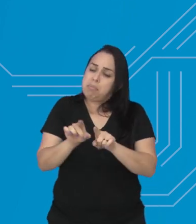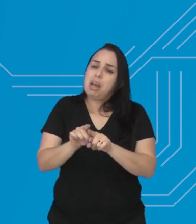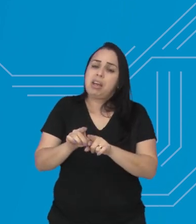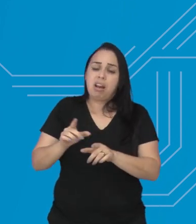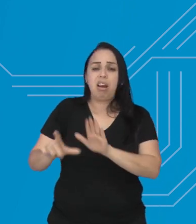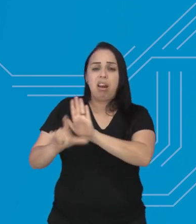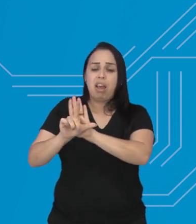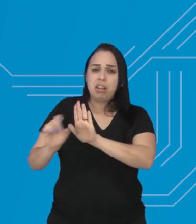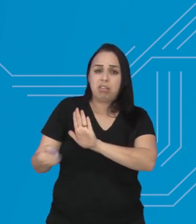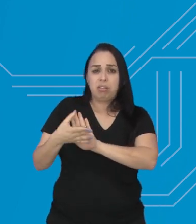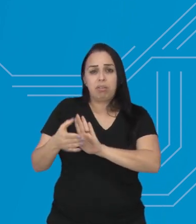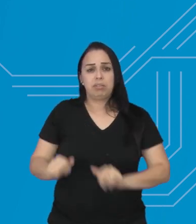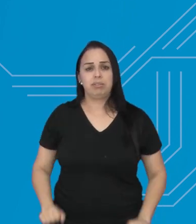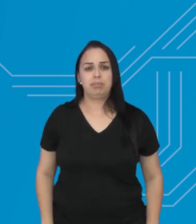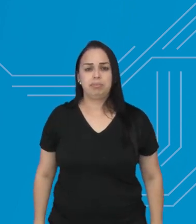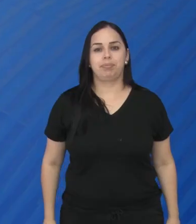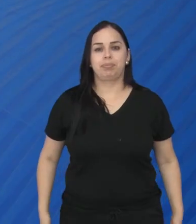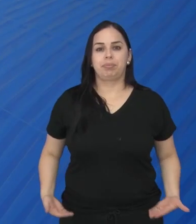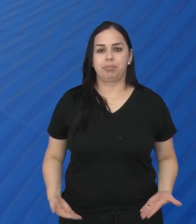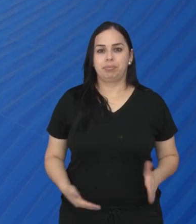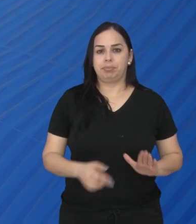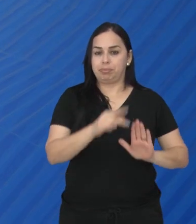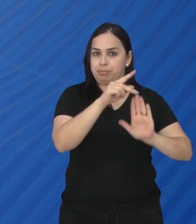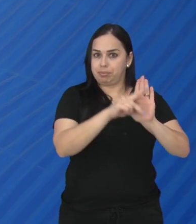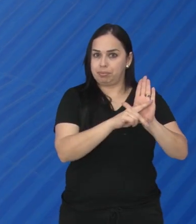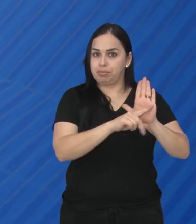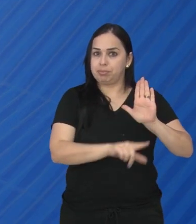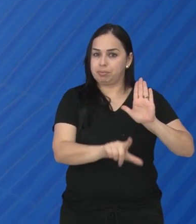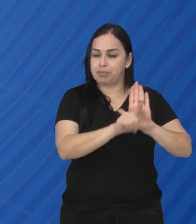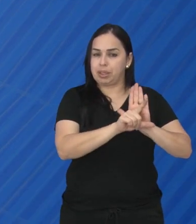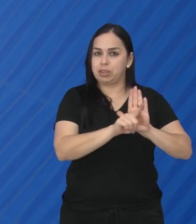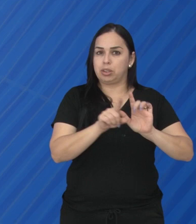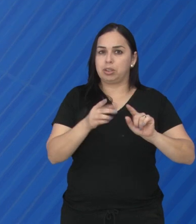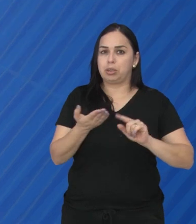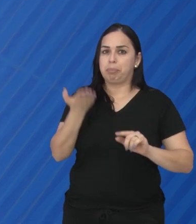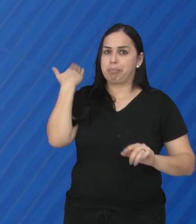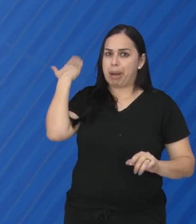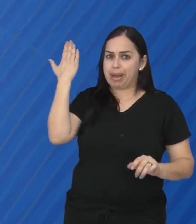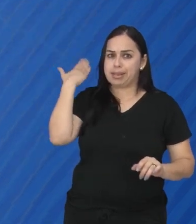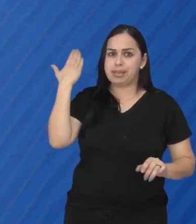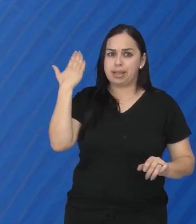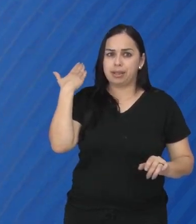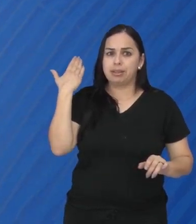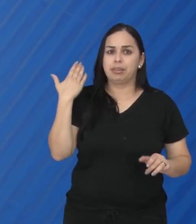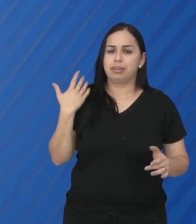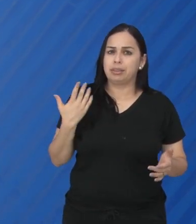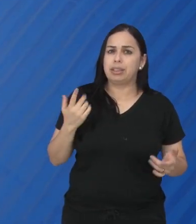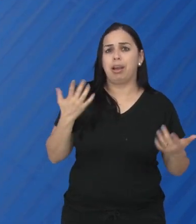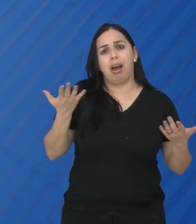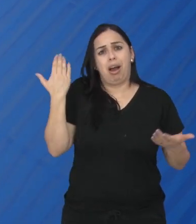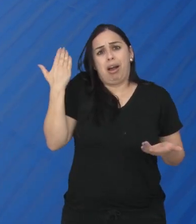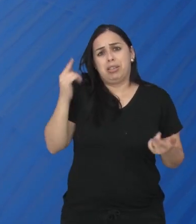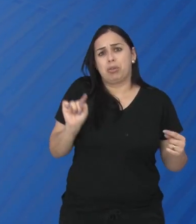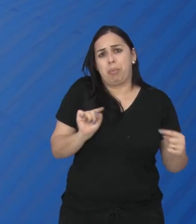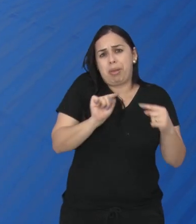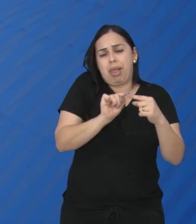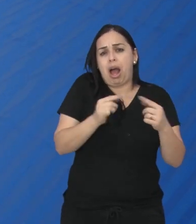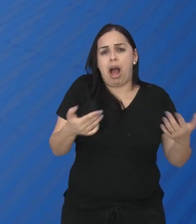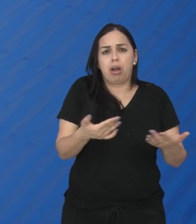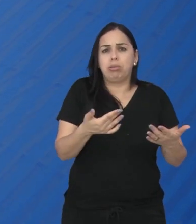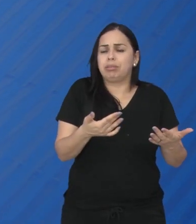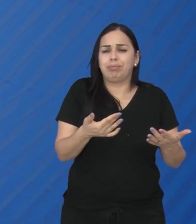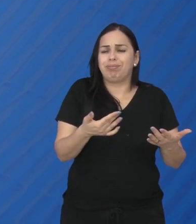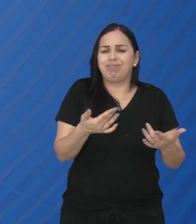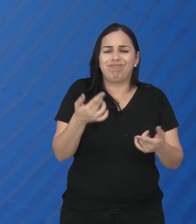de atuais dos anos 2000. Projetos de lei de décadas passadas que antes faziam sentido naquela época,